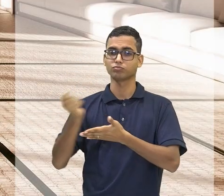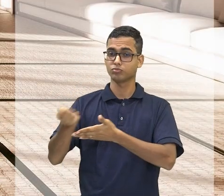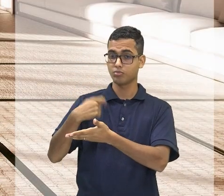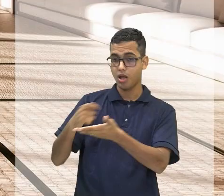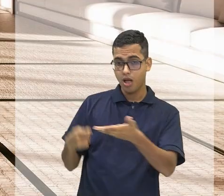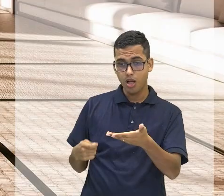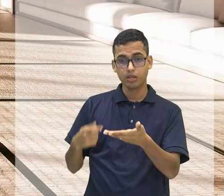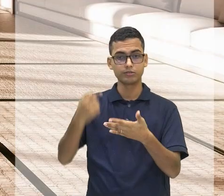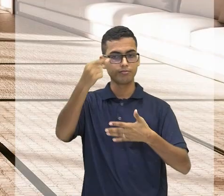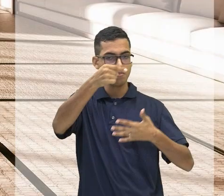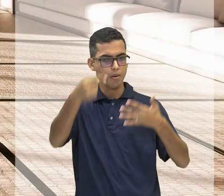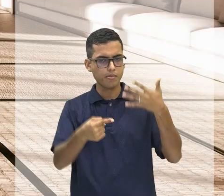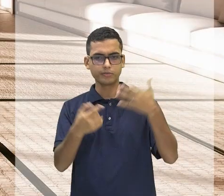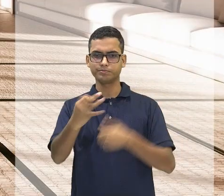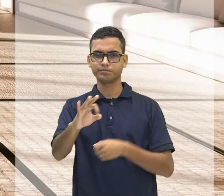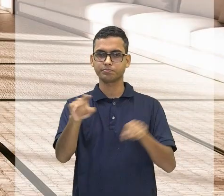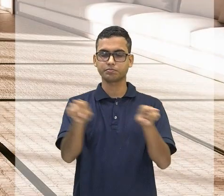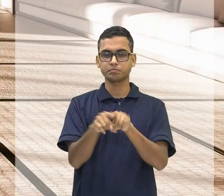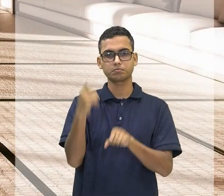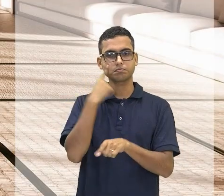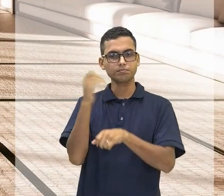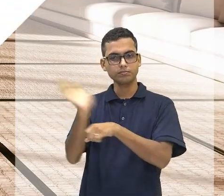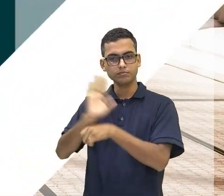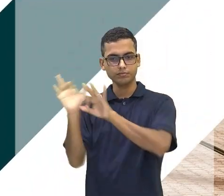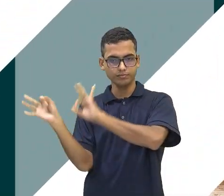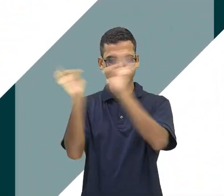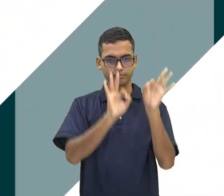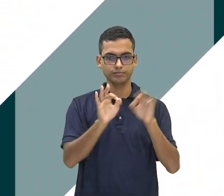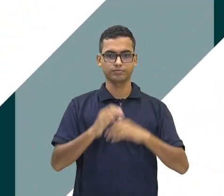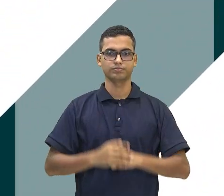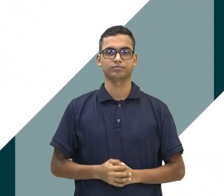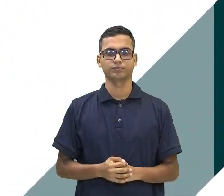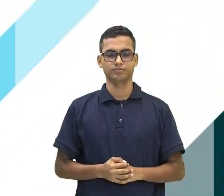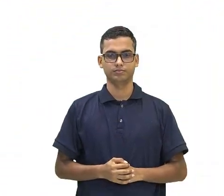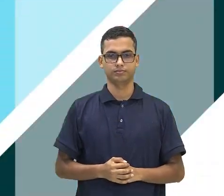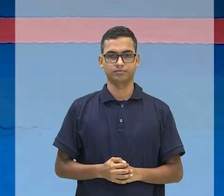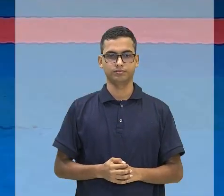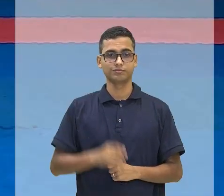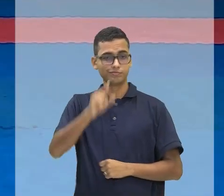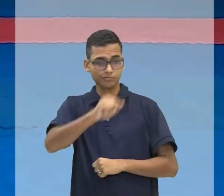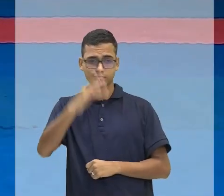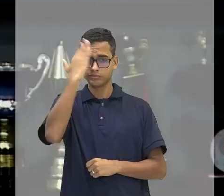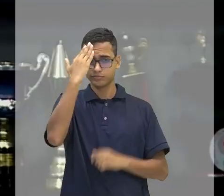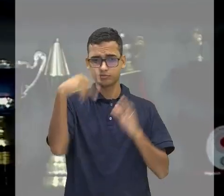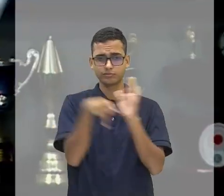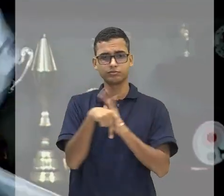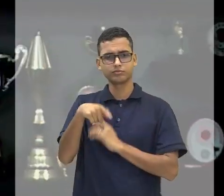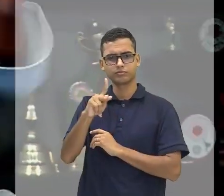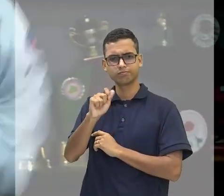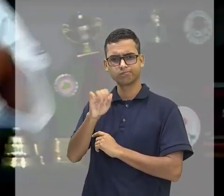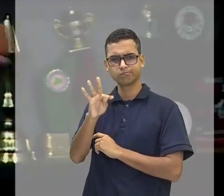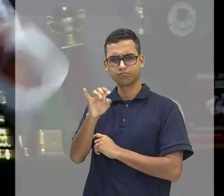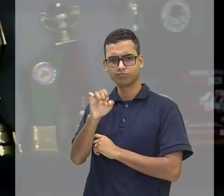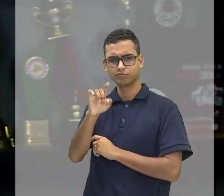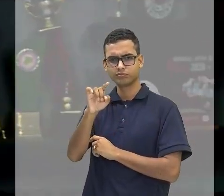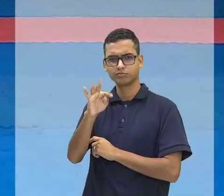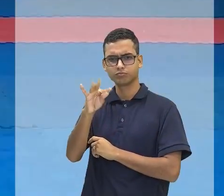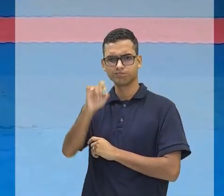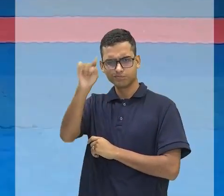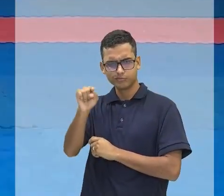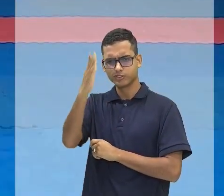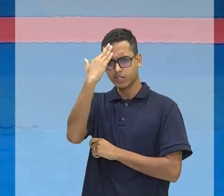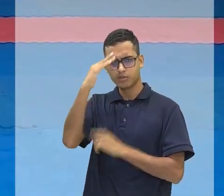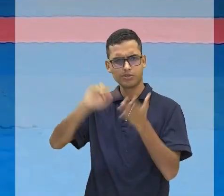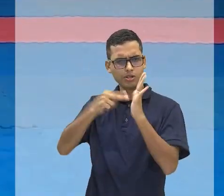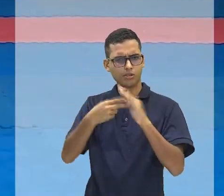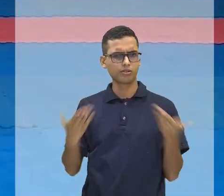suas anotações. Assistam o vídeo a seguir. Você sabe o que significa karatê? É